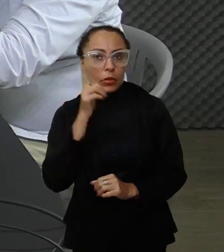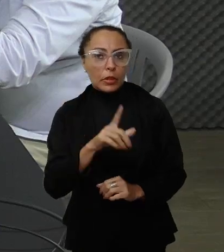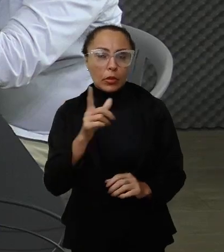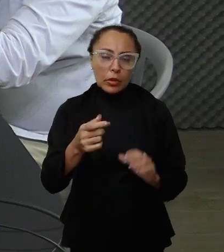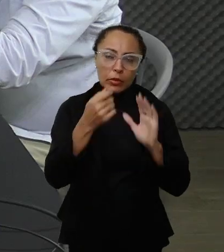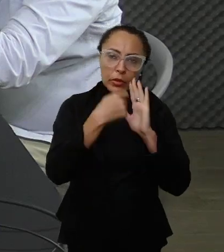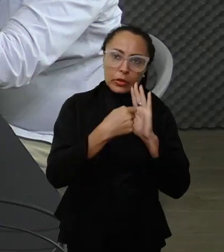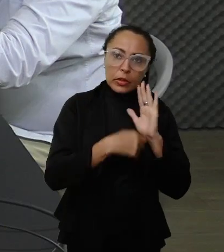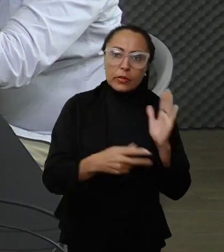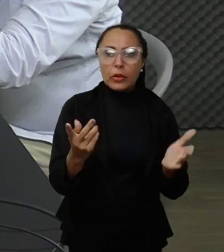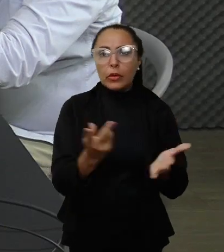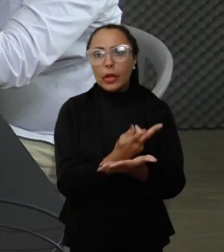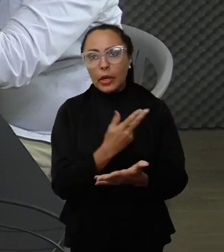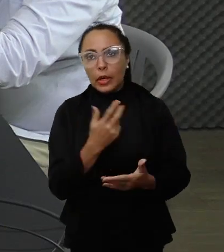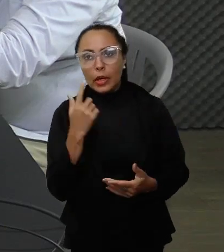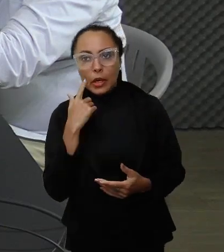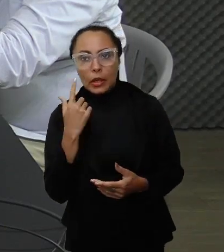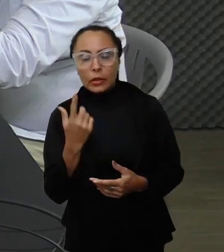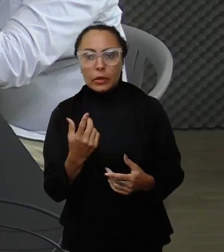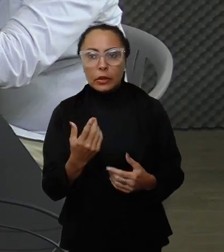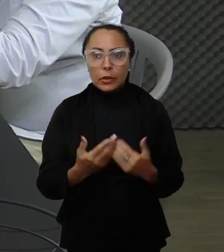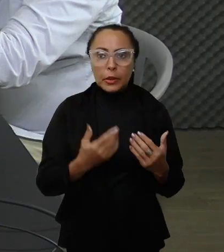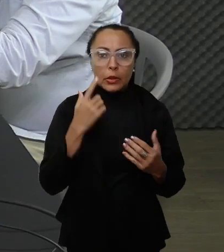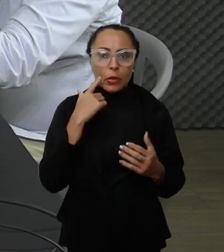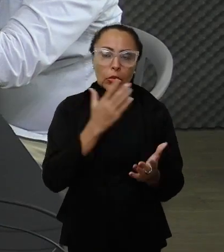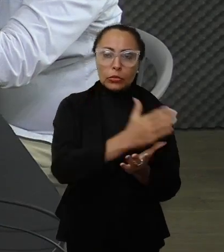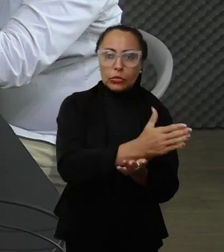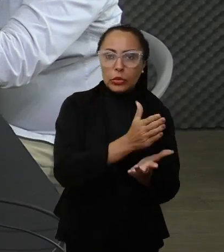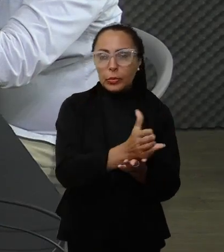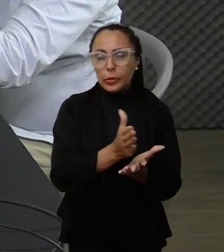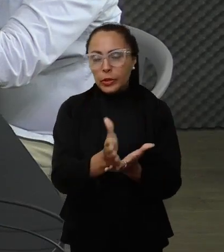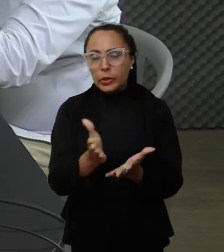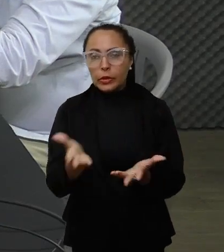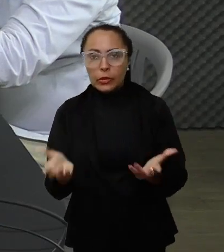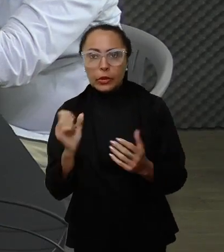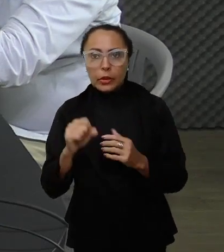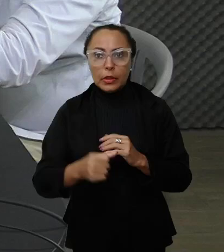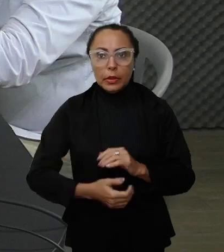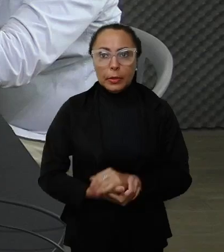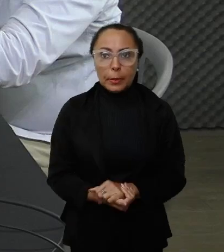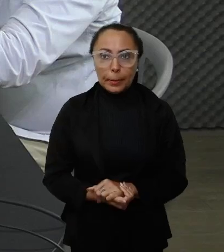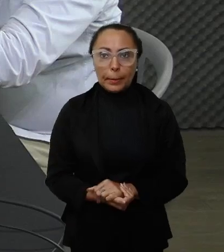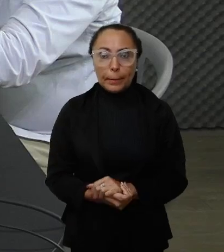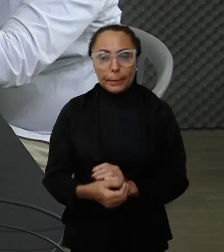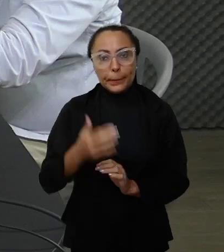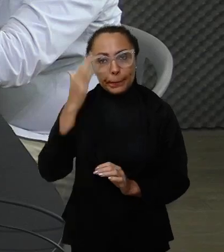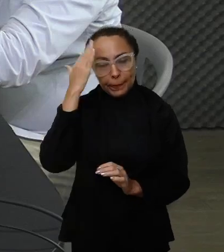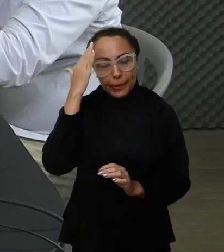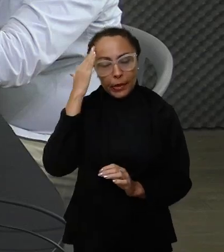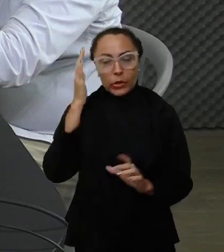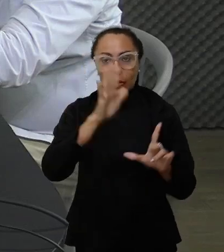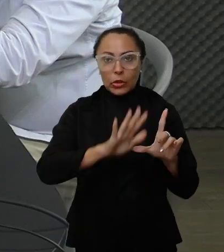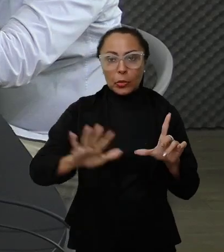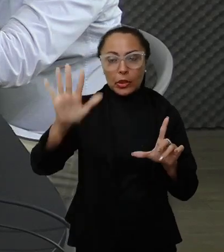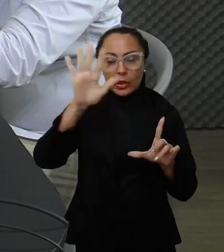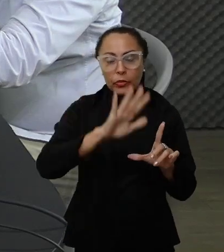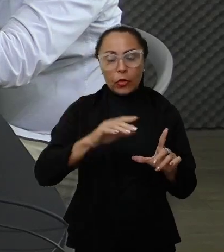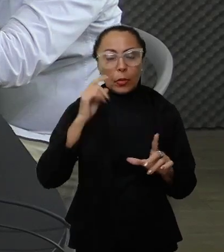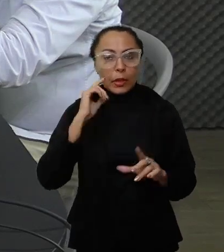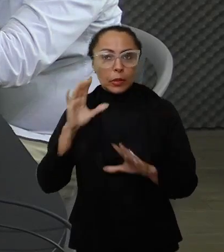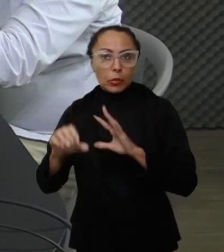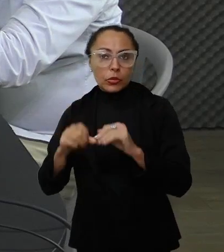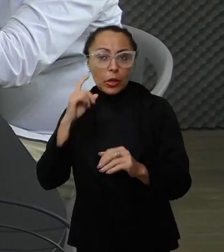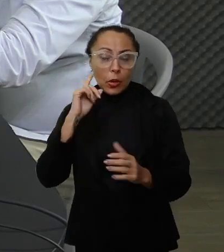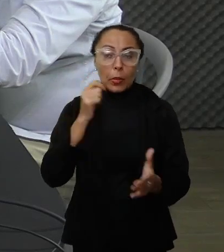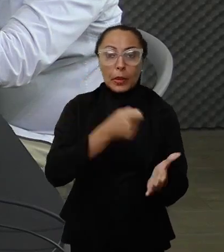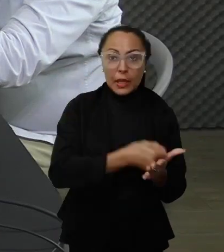errado, ou sugerir para você outros caminhos quando você não sabe perguntar, porque ele entende que ele é uma plataforma de busca, é obrigação